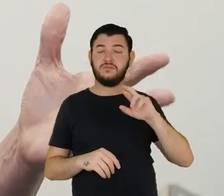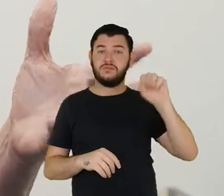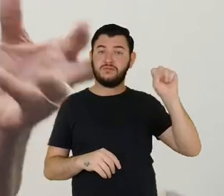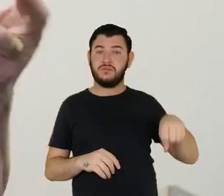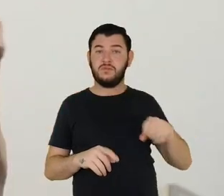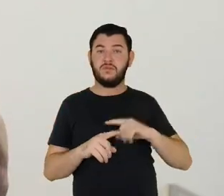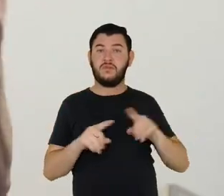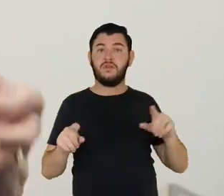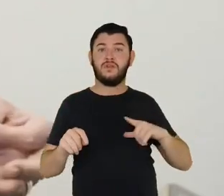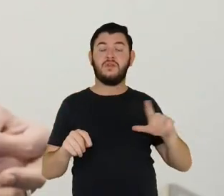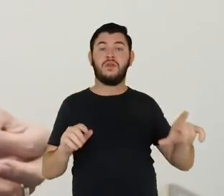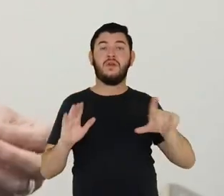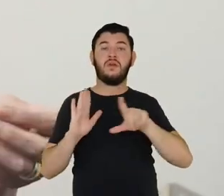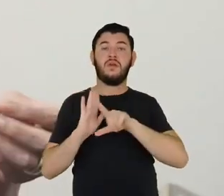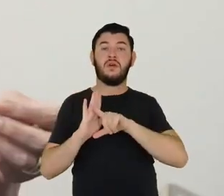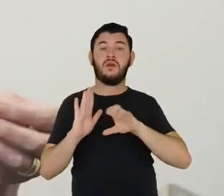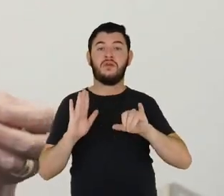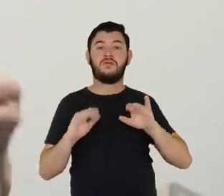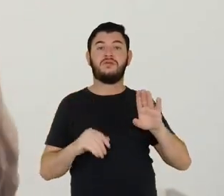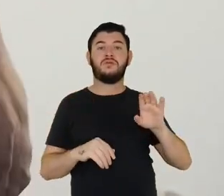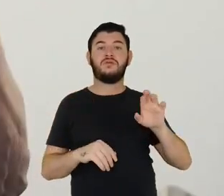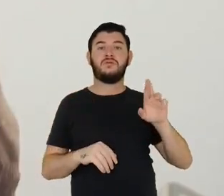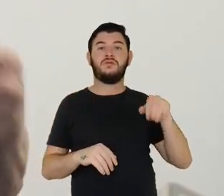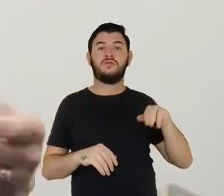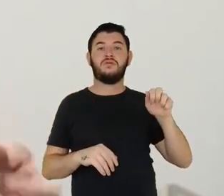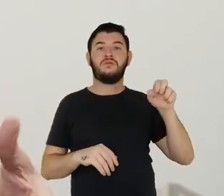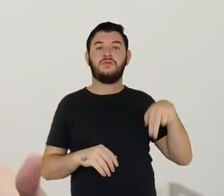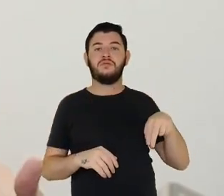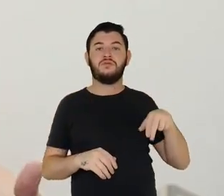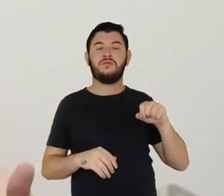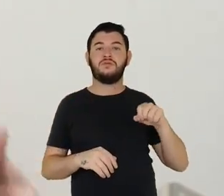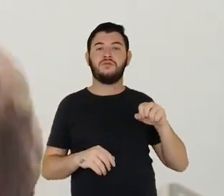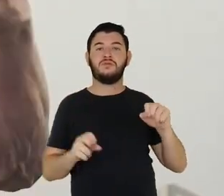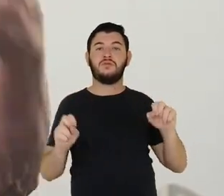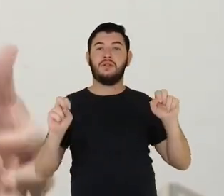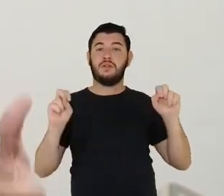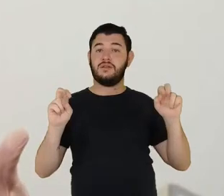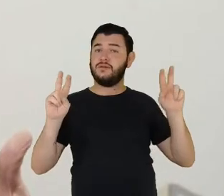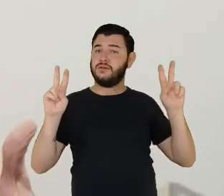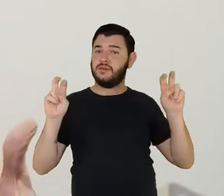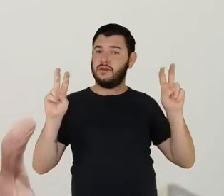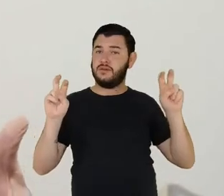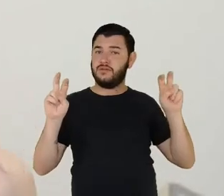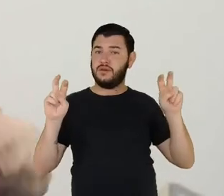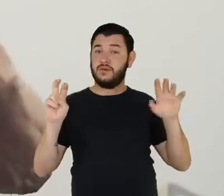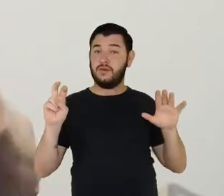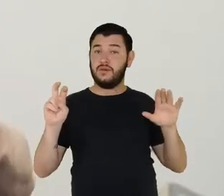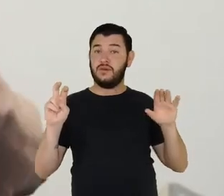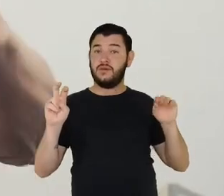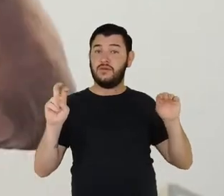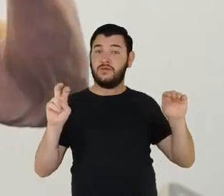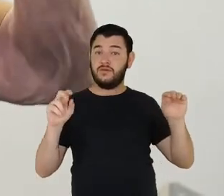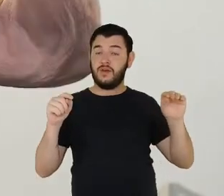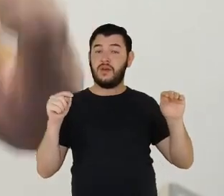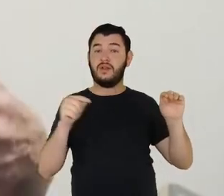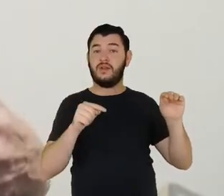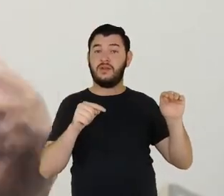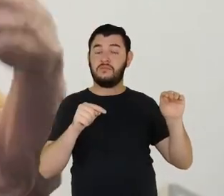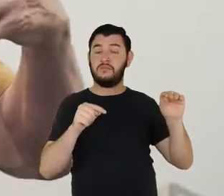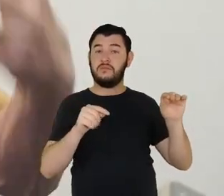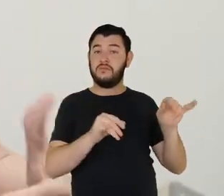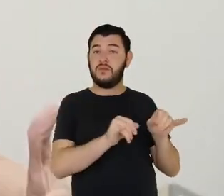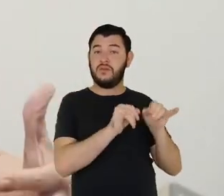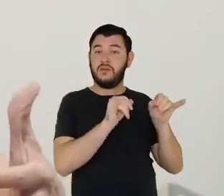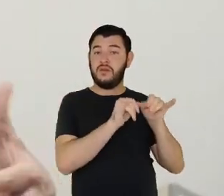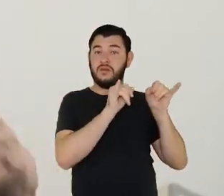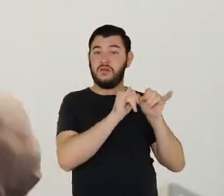história. Falem M, não parem de falar M e ocupem todos os lugares. Então o Trump está falando M em